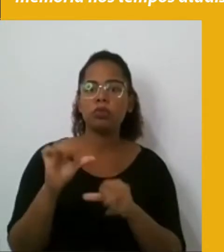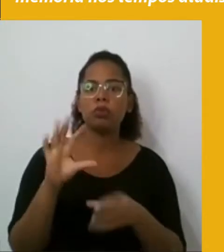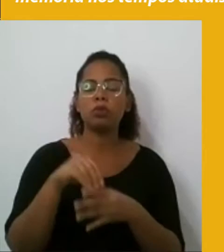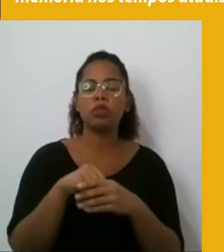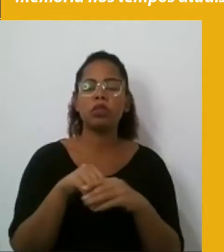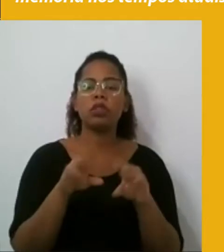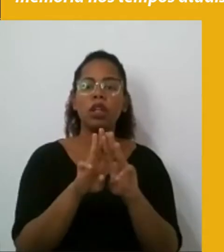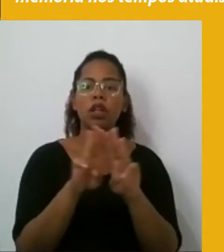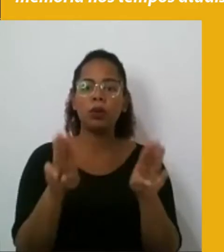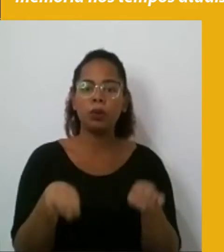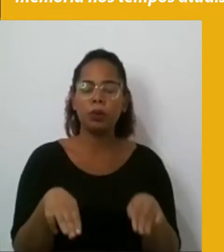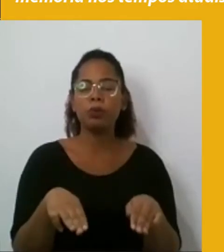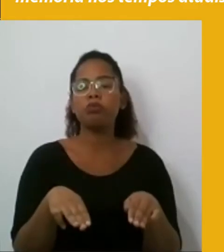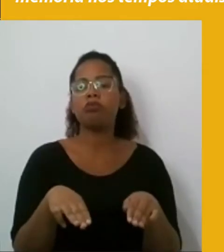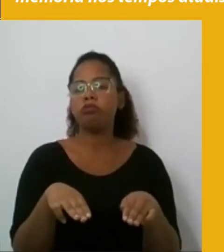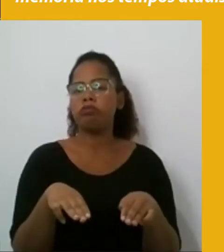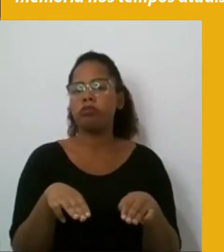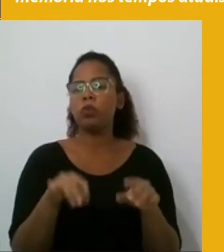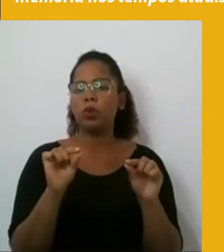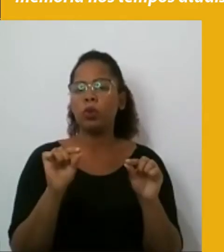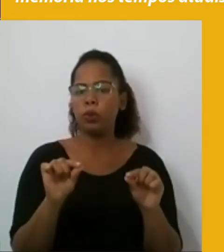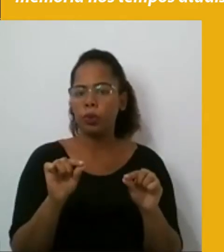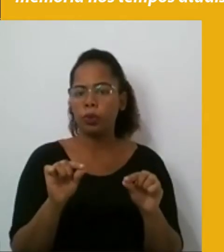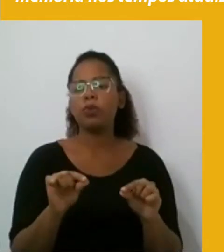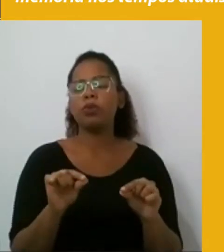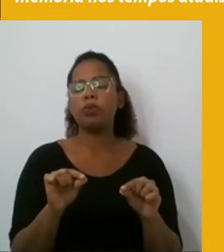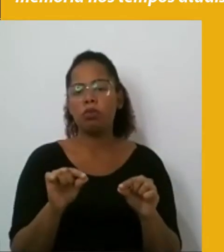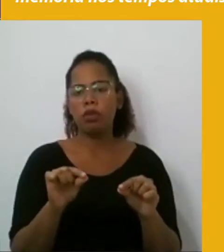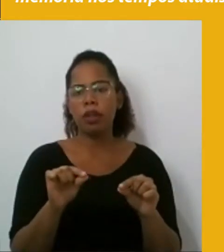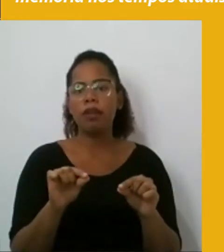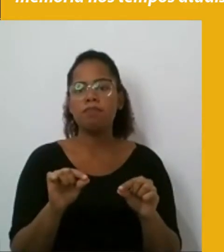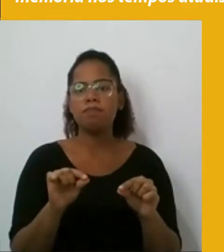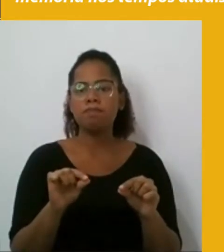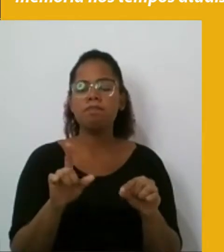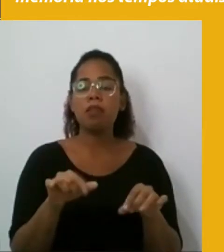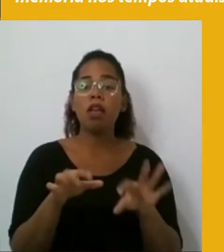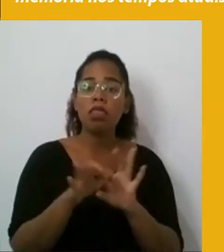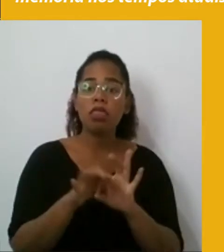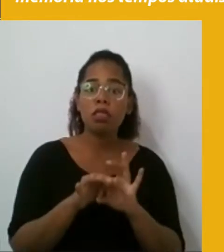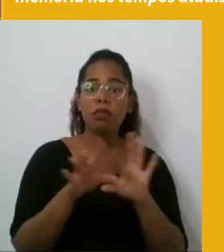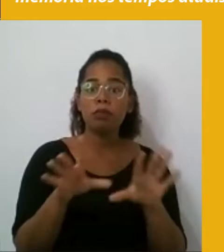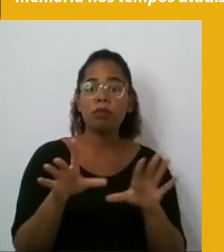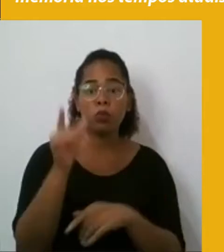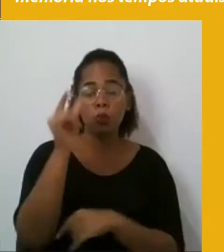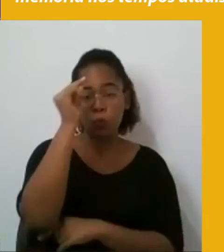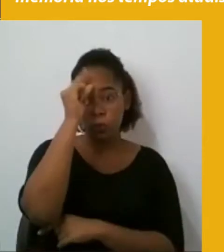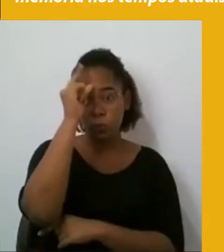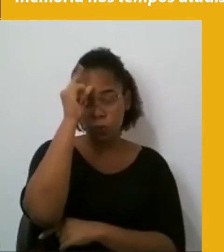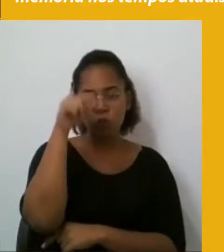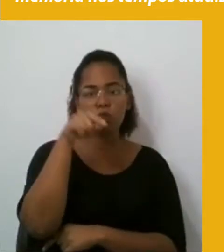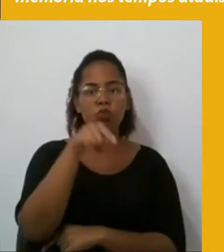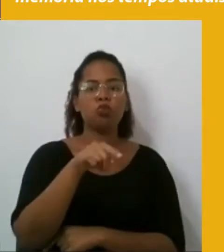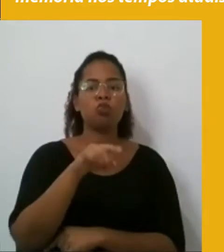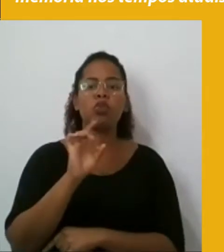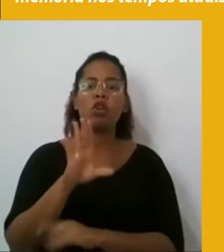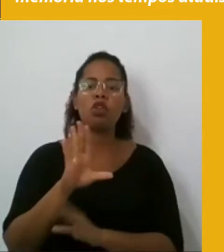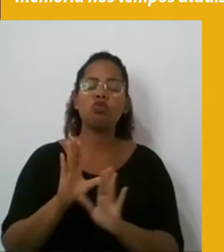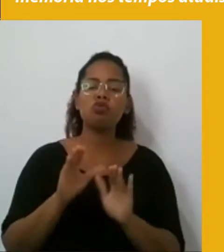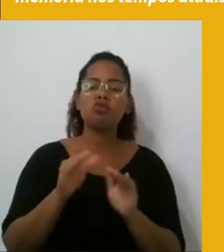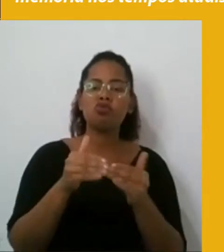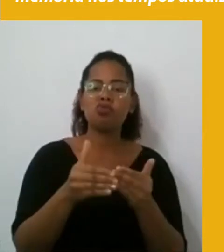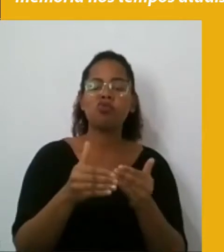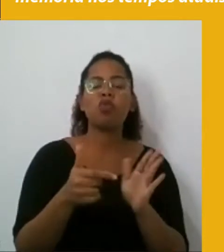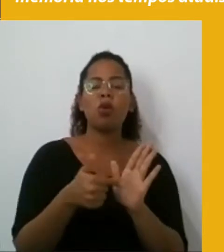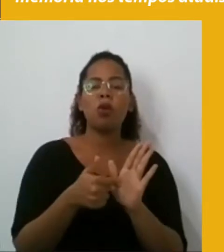de uma descentralização cultural, né? E o museu passou a ter função social, valorização das